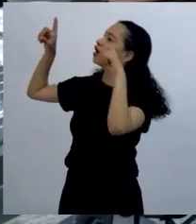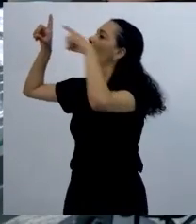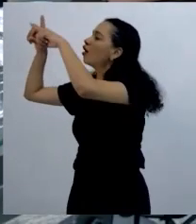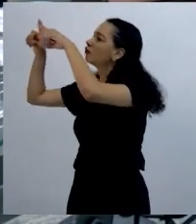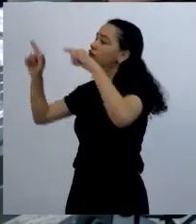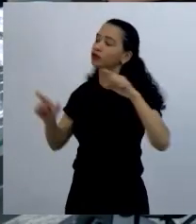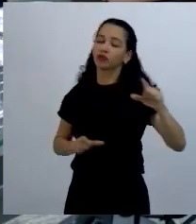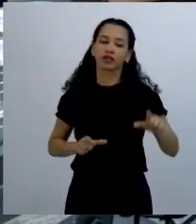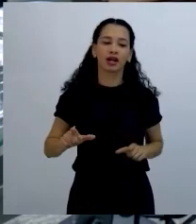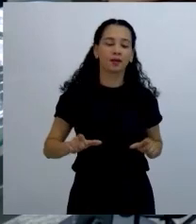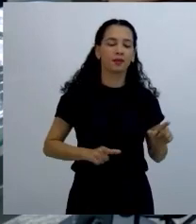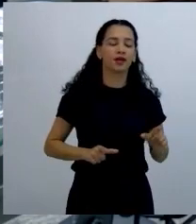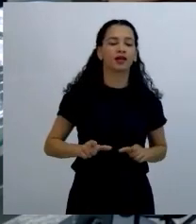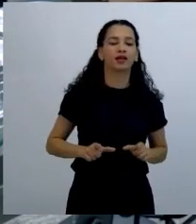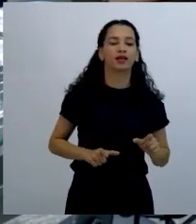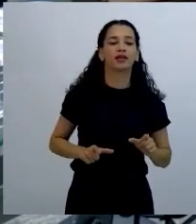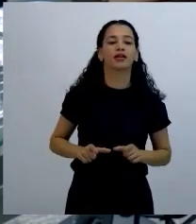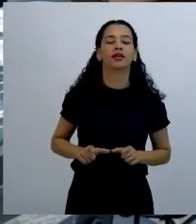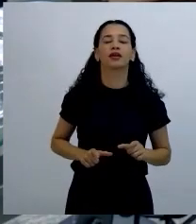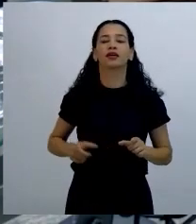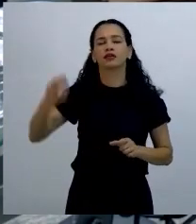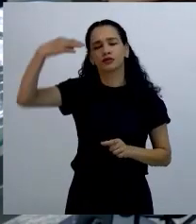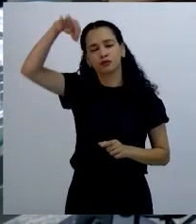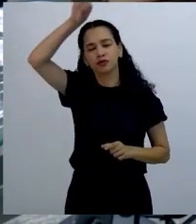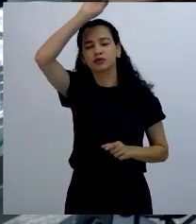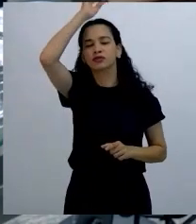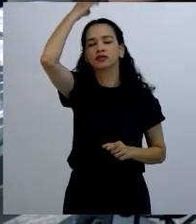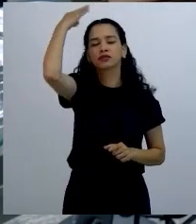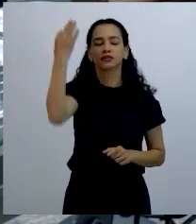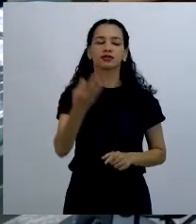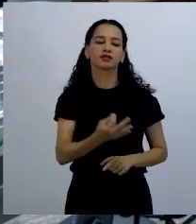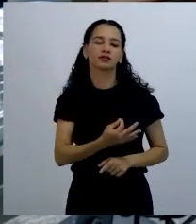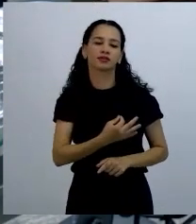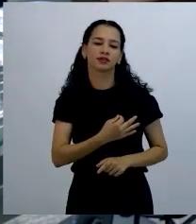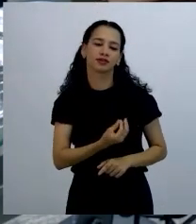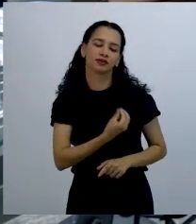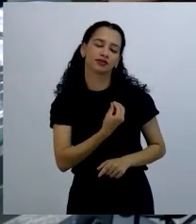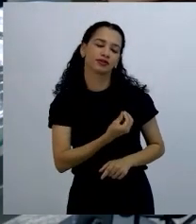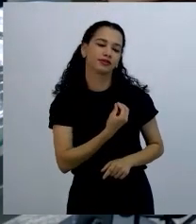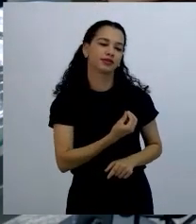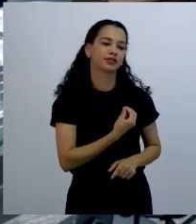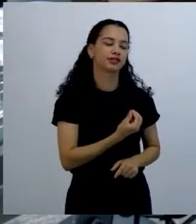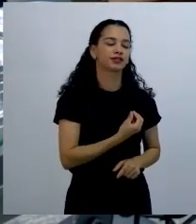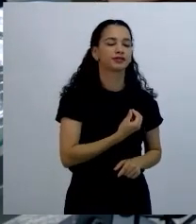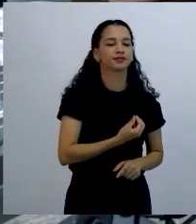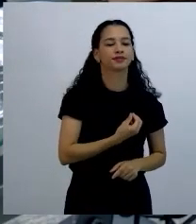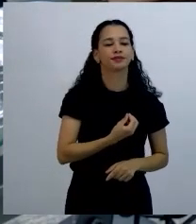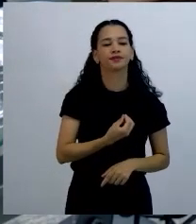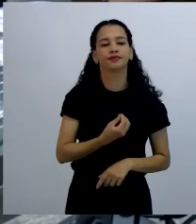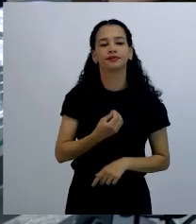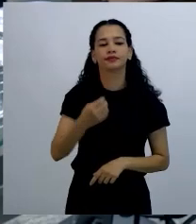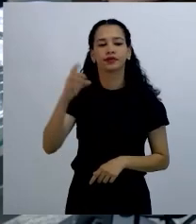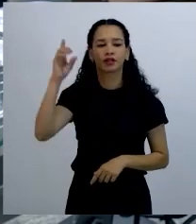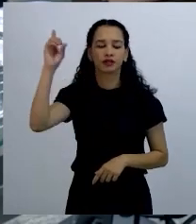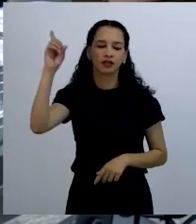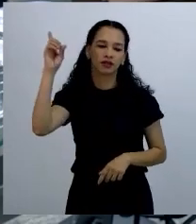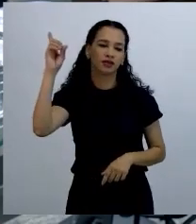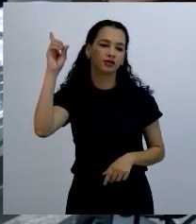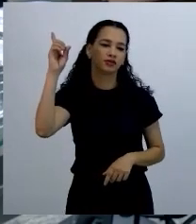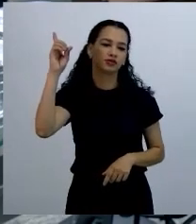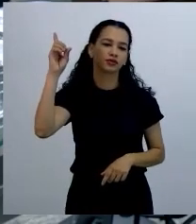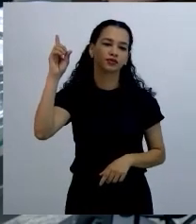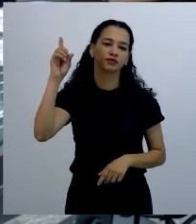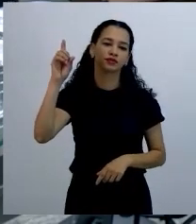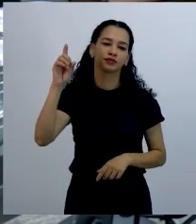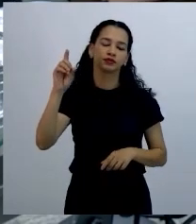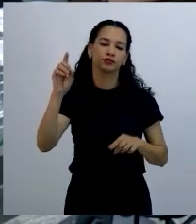Deus não vai deixar você pelo meio do caminho não vai não